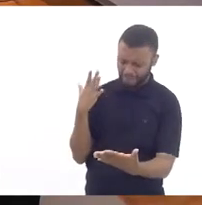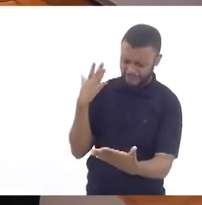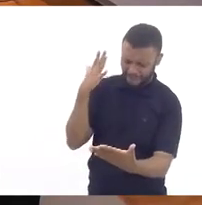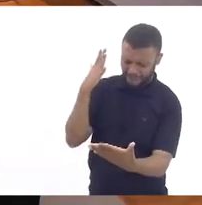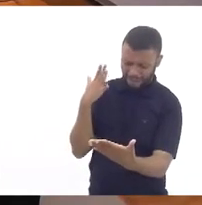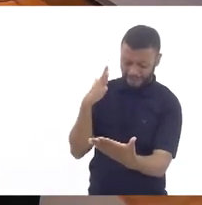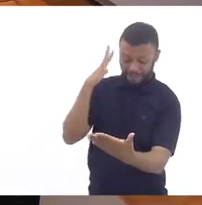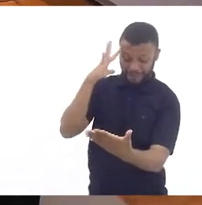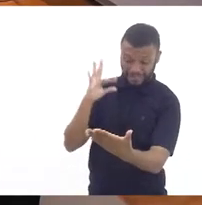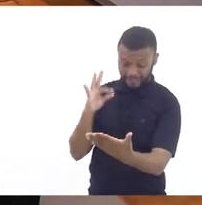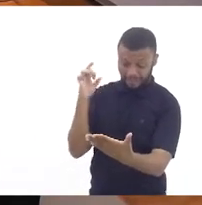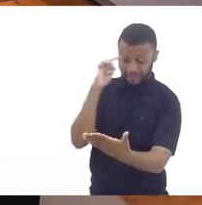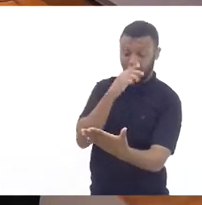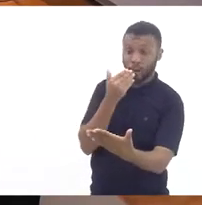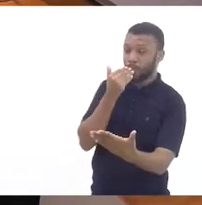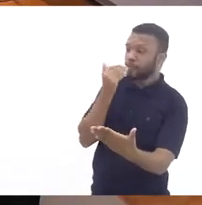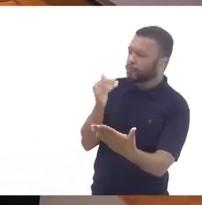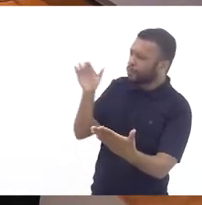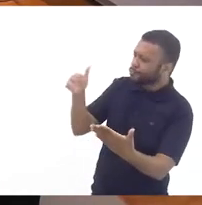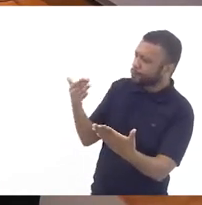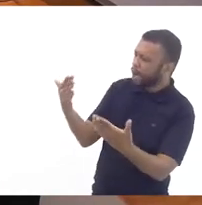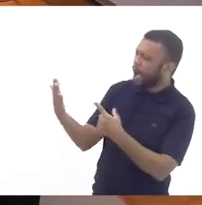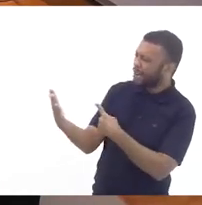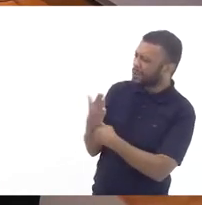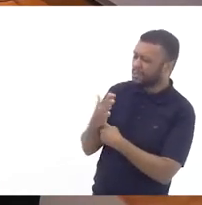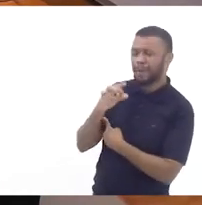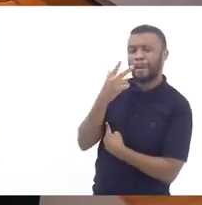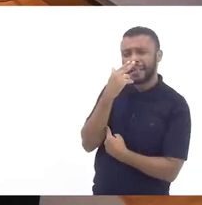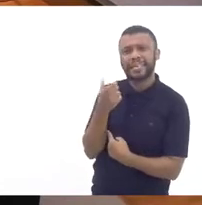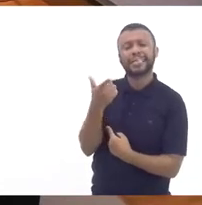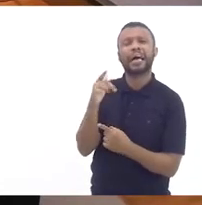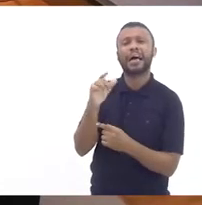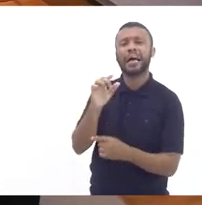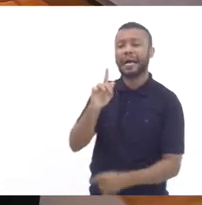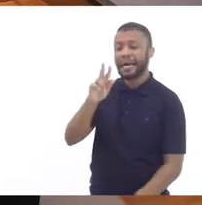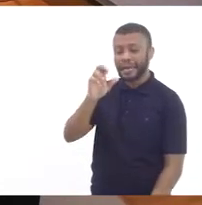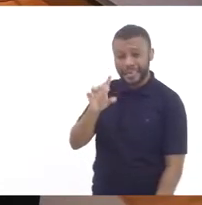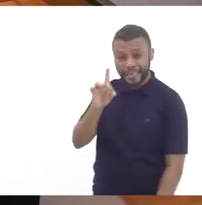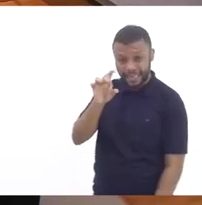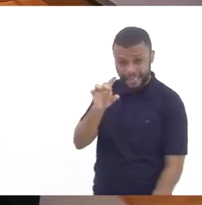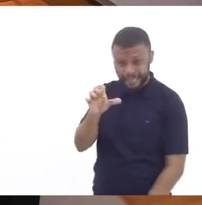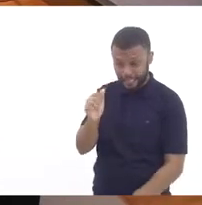deputada Marta Rocha Luiz Paulo, com sorte de grandeza aqui, está totalmente errado.